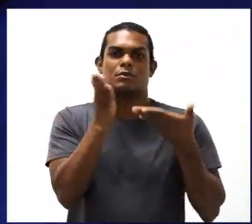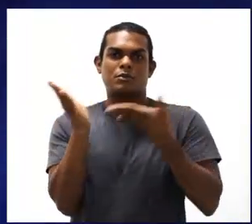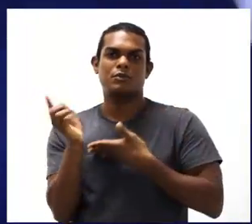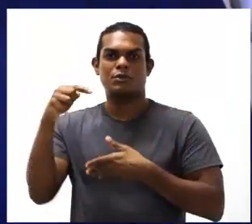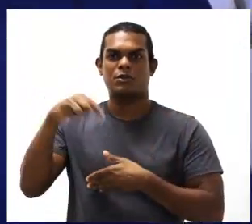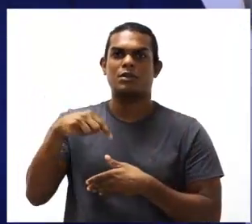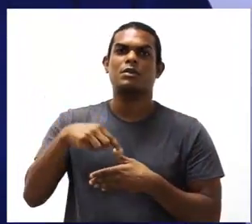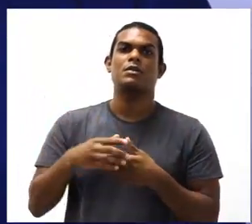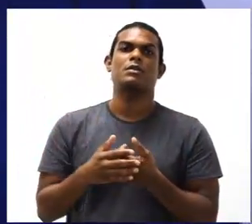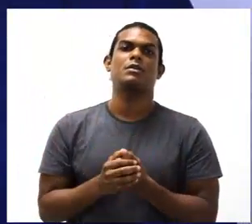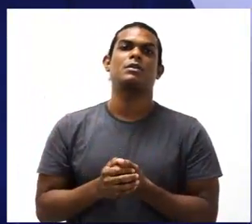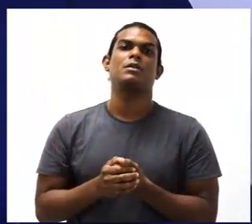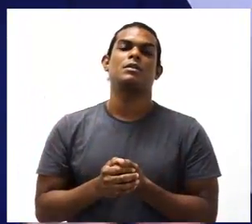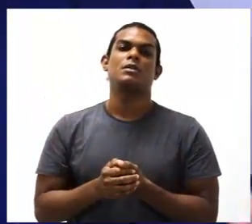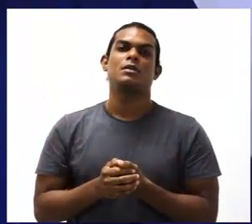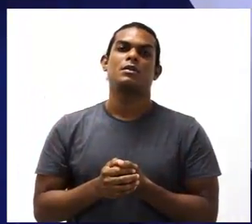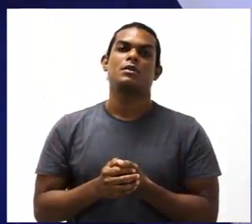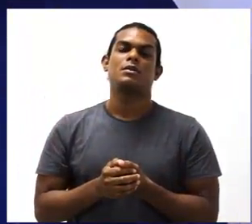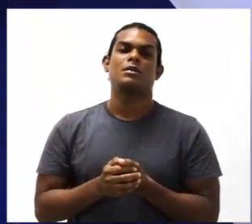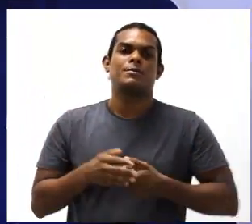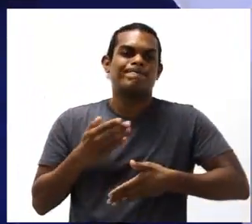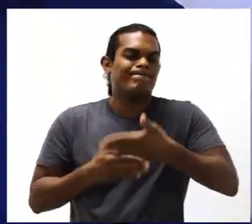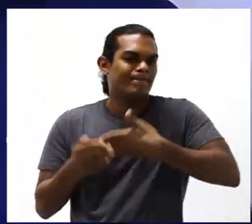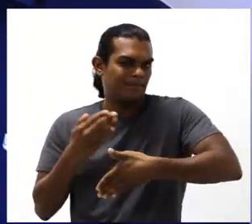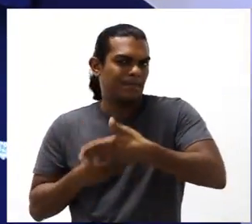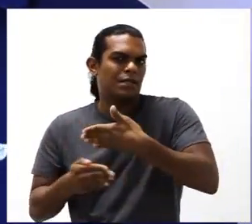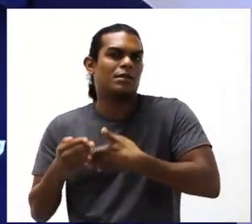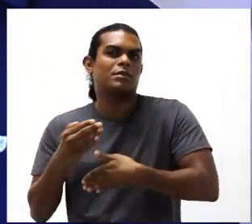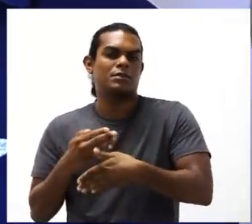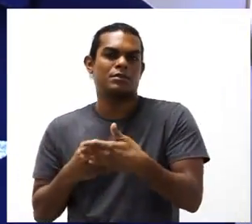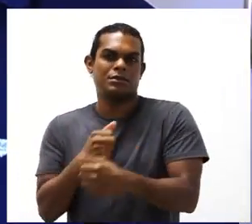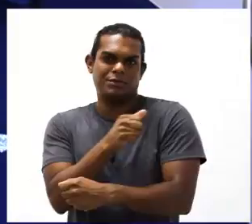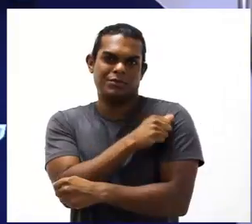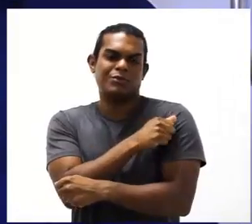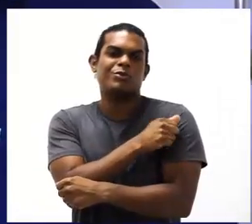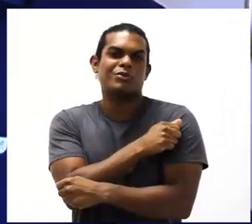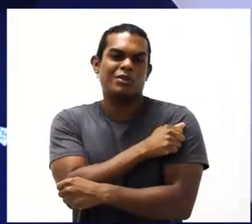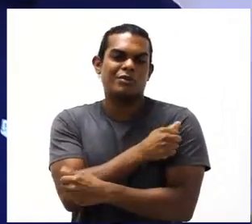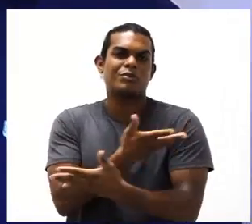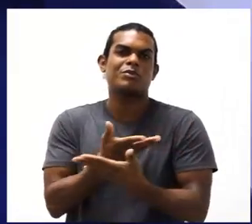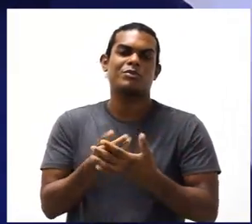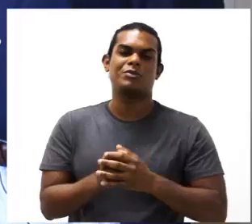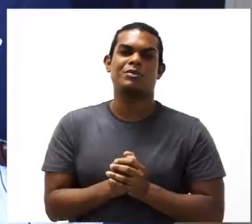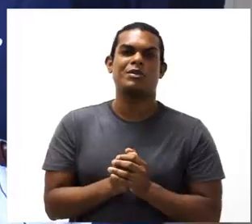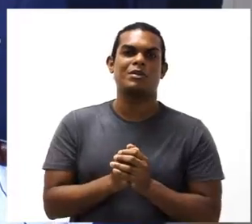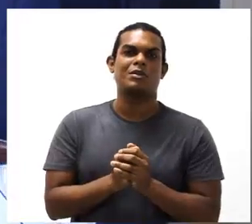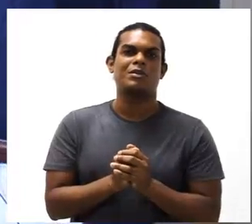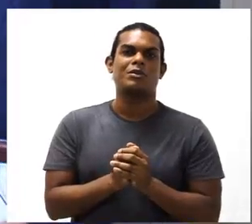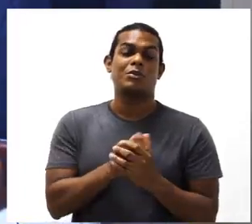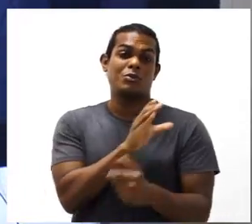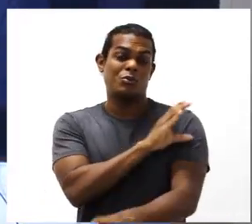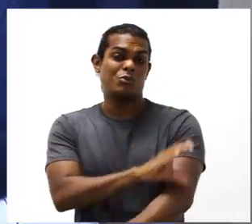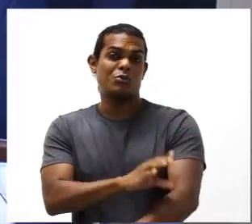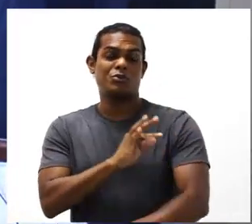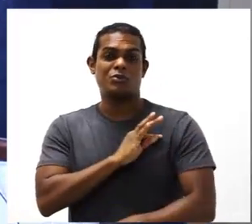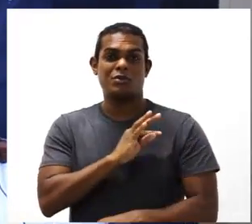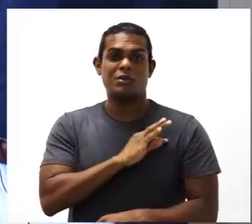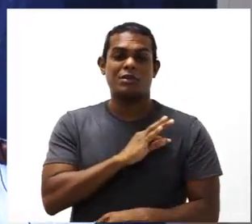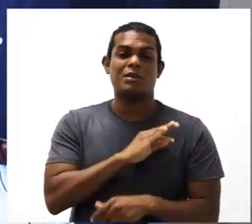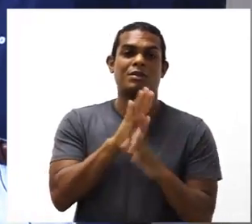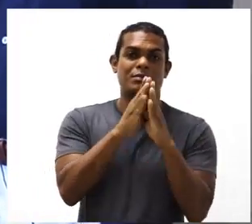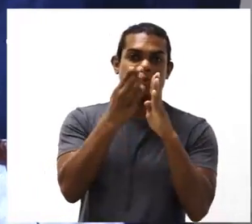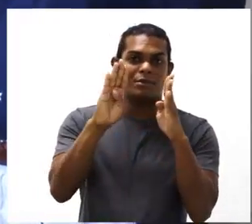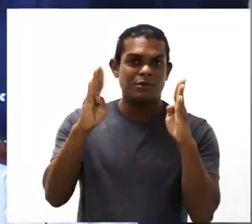aqui, de alguma forma interagindo aí com o público, né, alvo dos